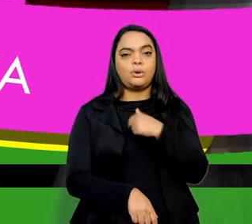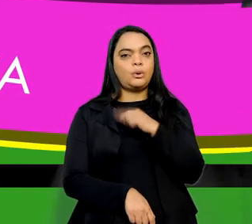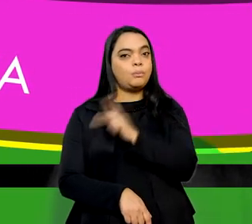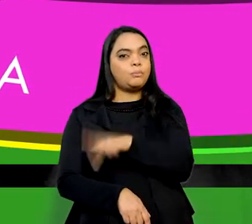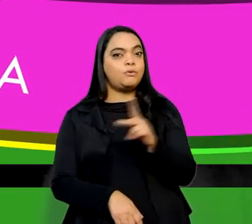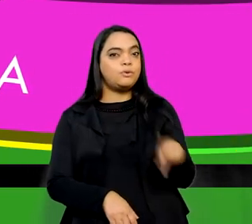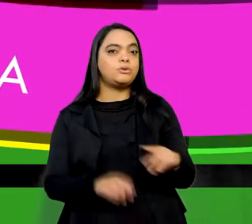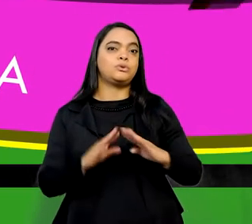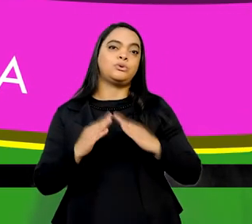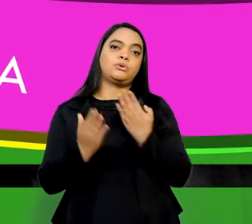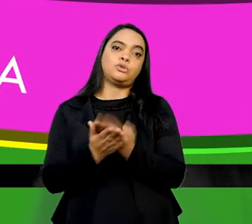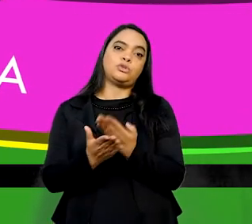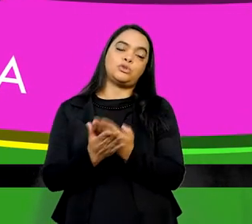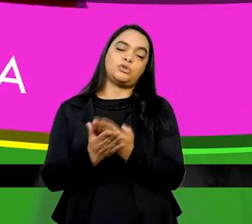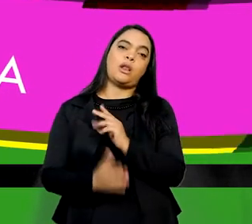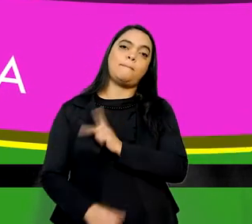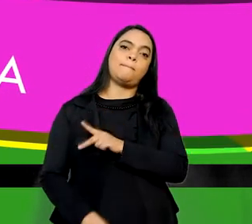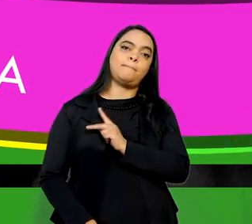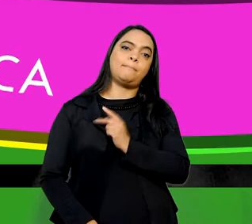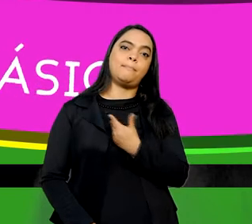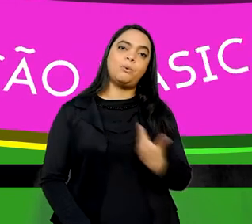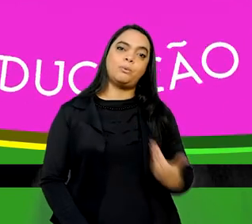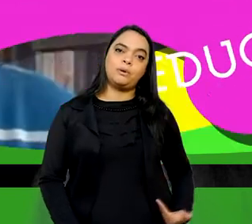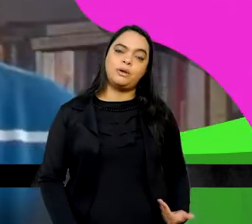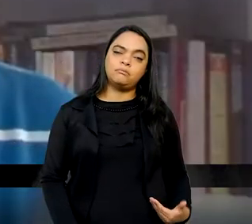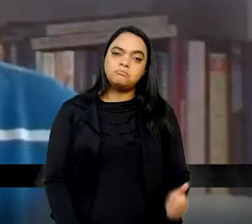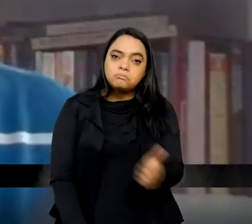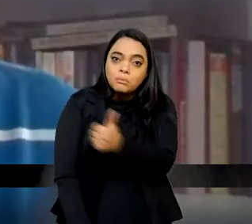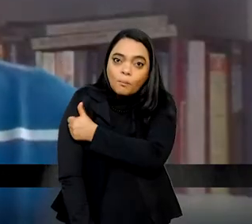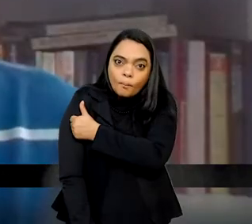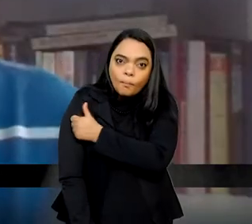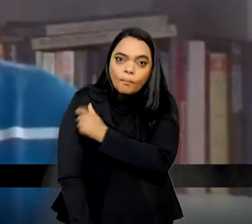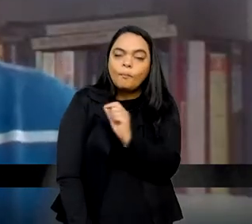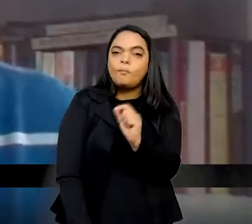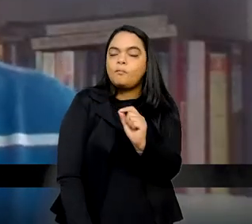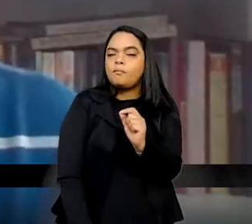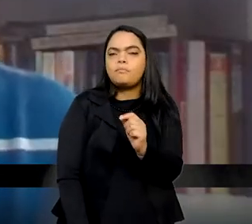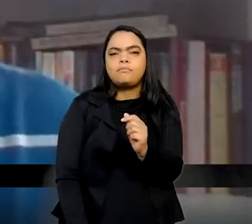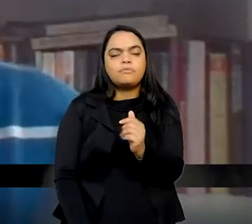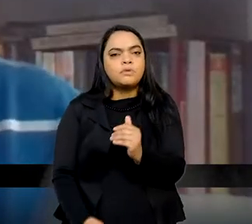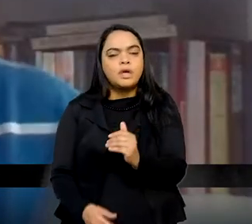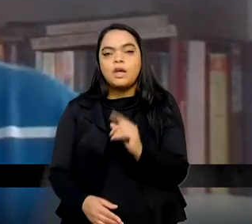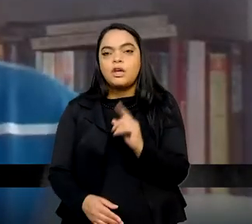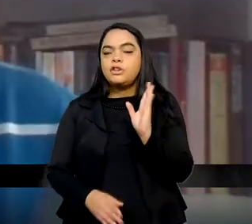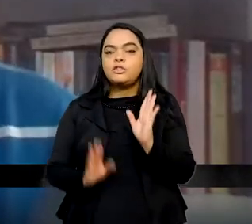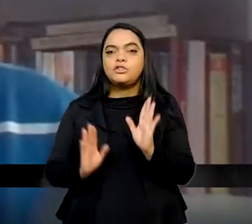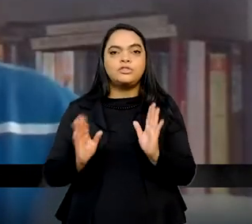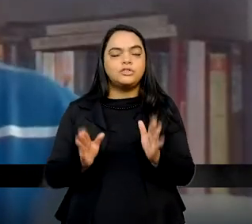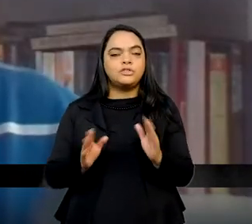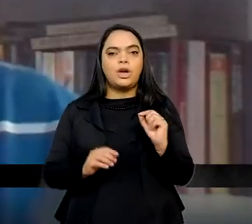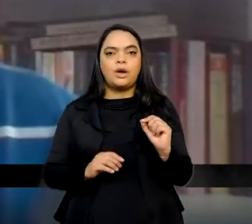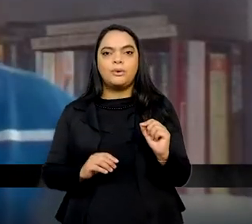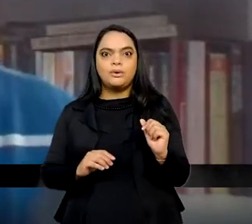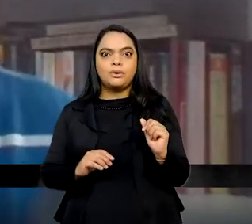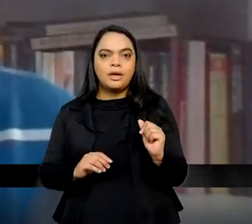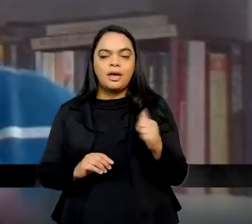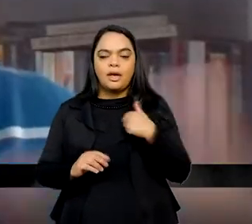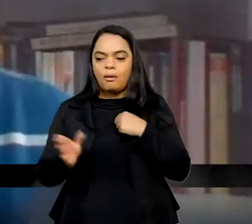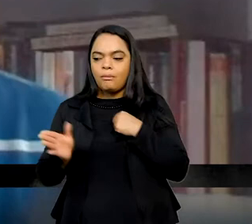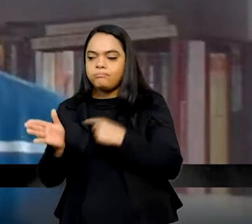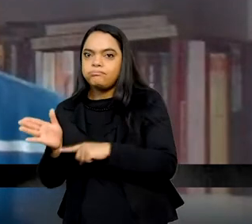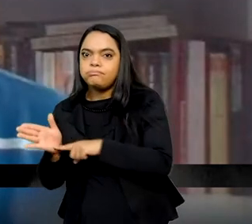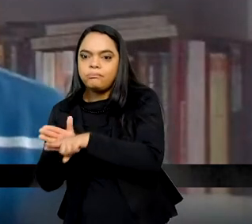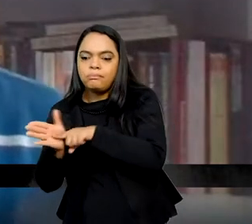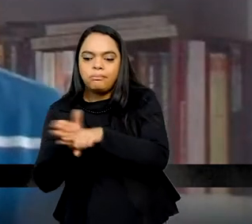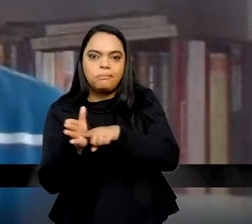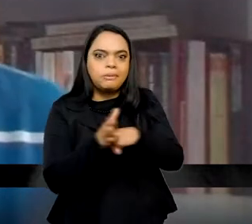professor da escola pública. E os meus alunos eram os primeiros a saber muitos resultados, muito